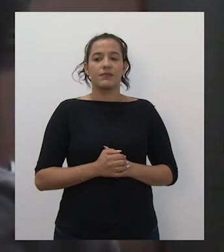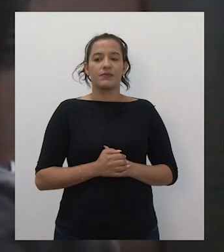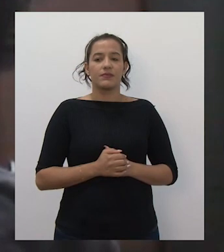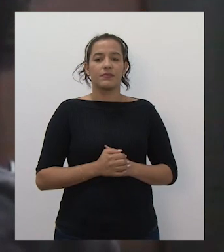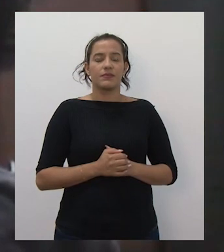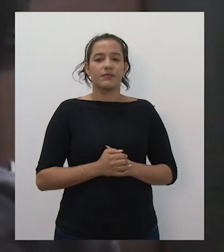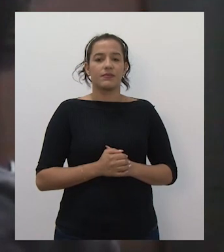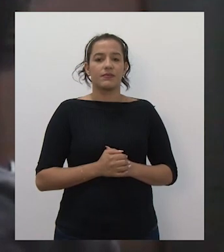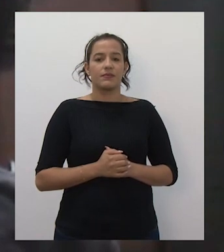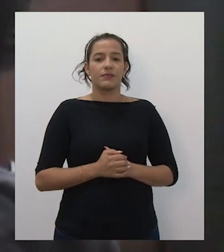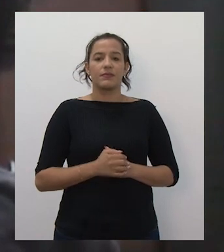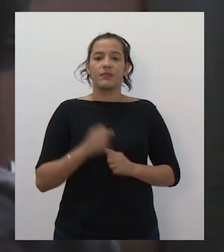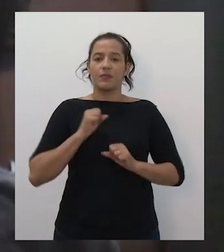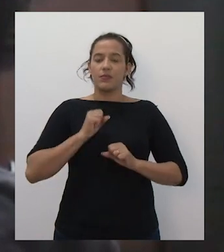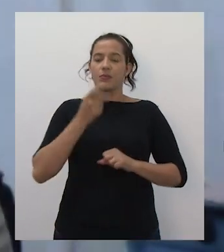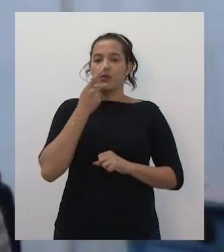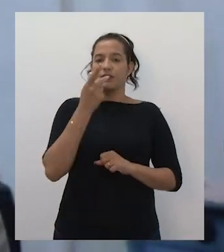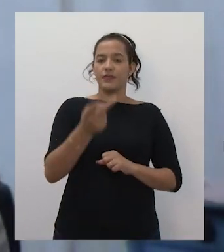Pode passar, Will.